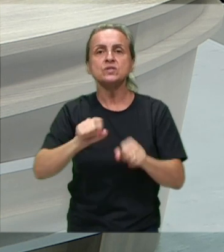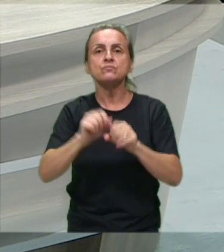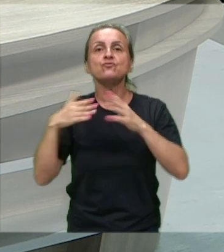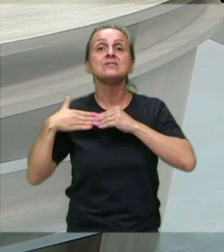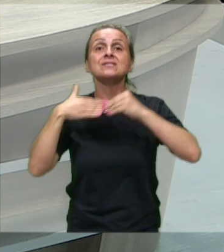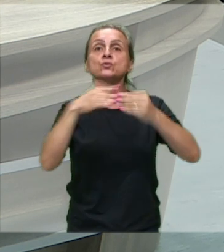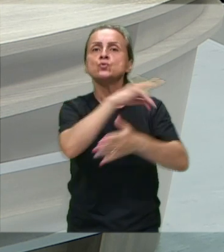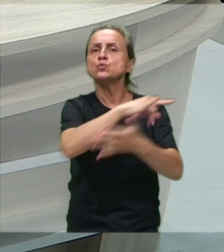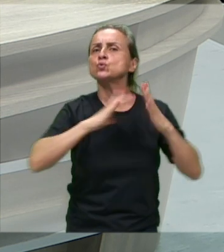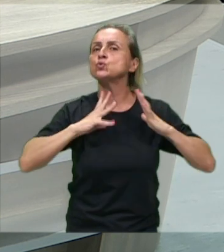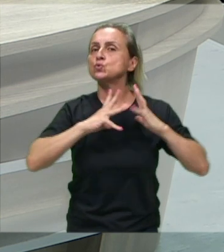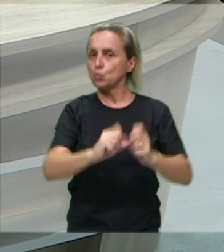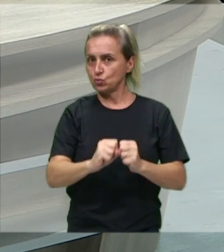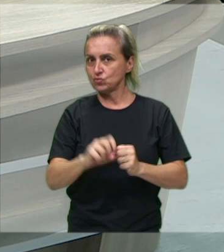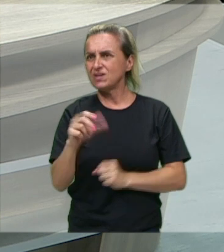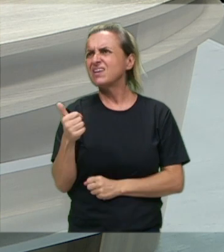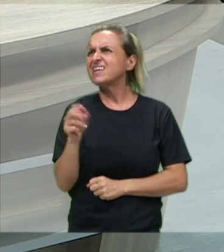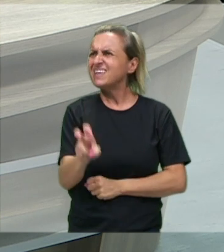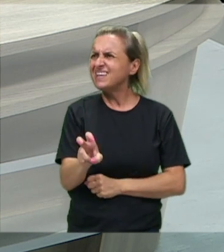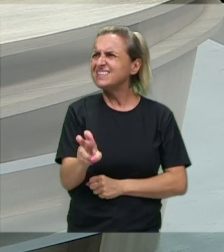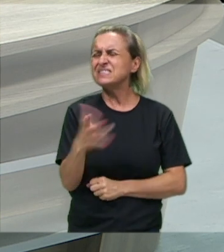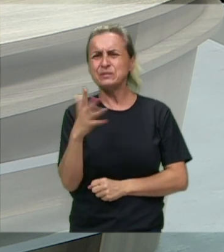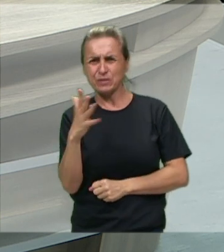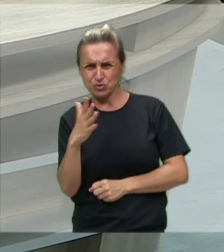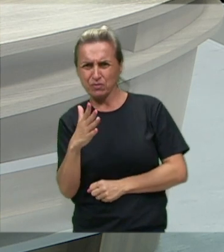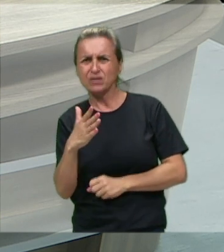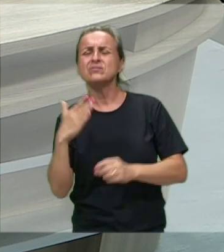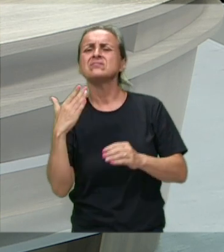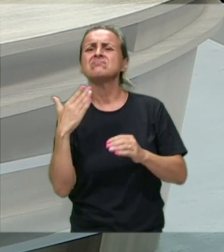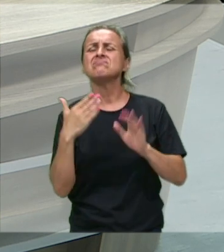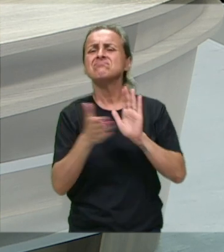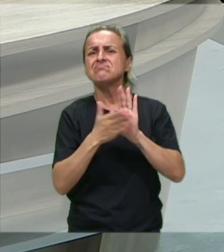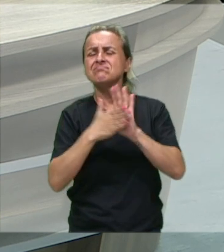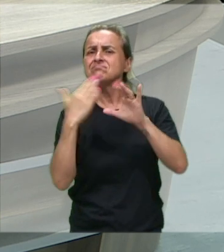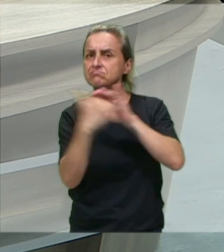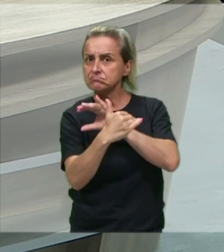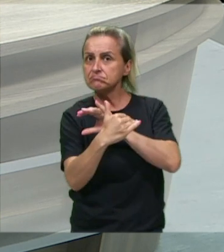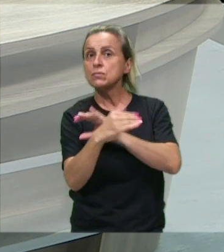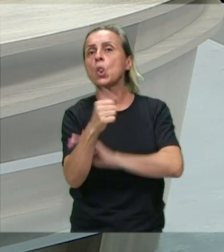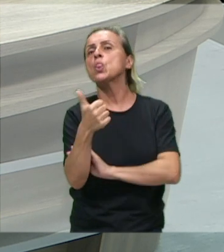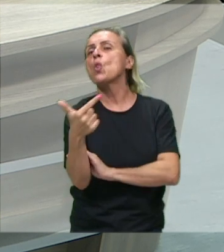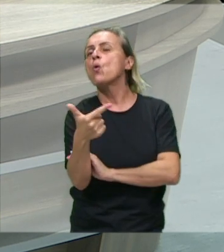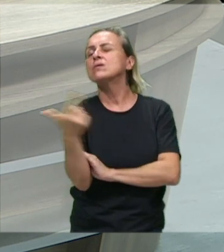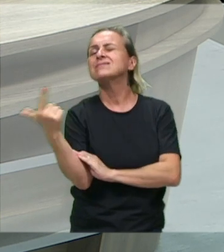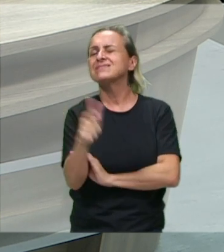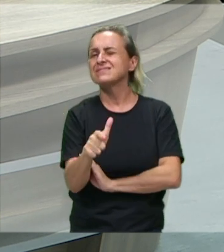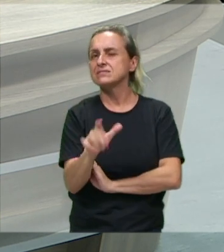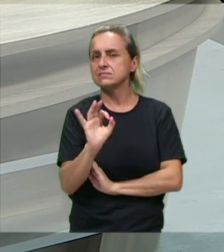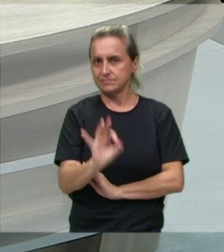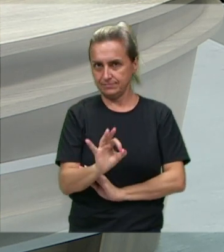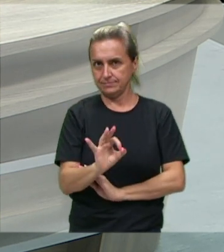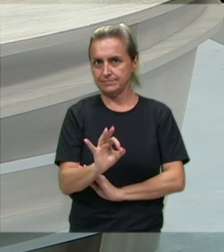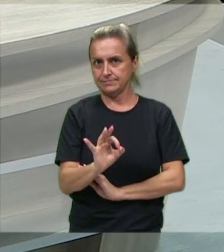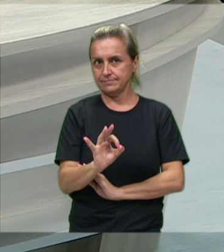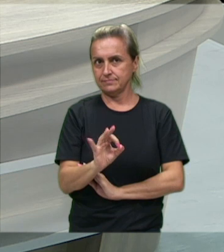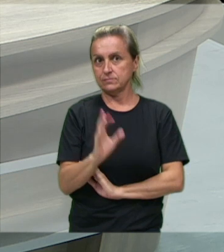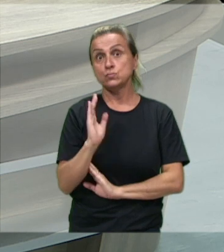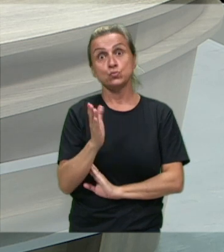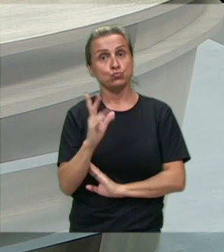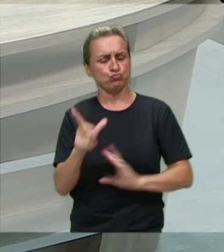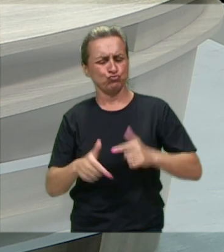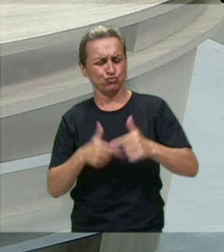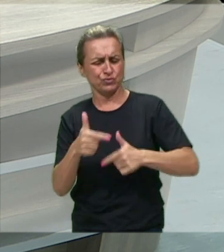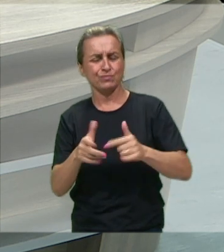De 15, 12 ou 13 foram dentro do que a gente necessitou fazer um trabalho e foram feitos. Ou seja, já há um trabalho